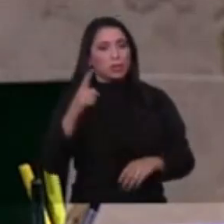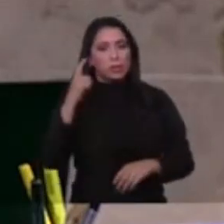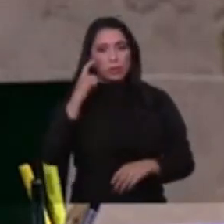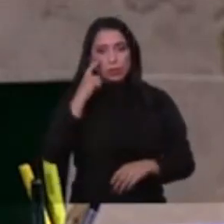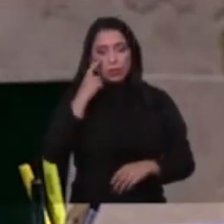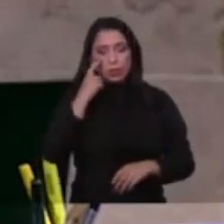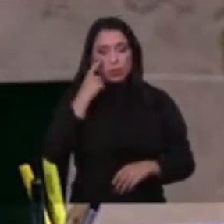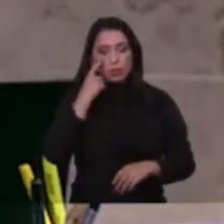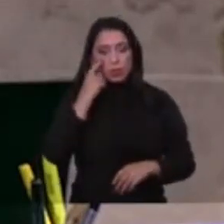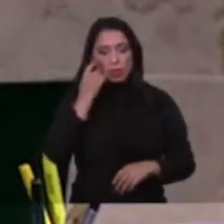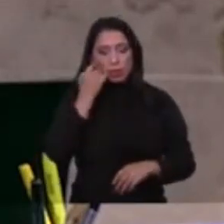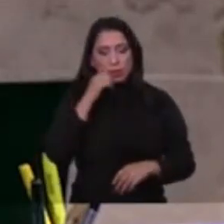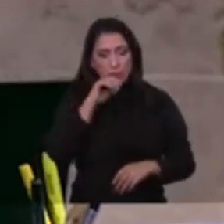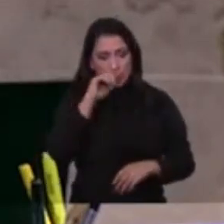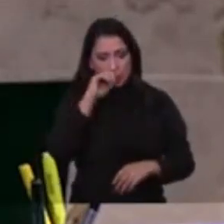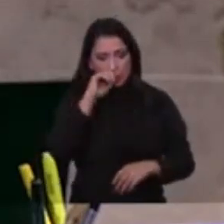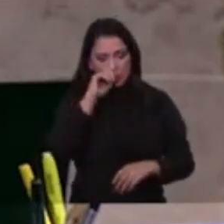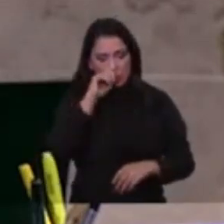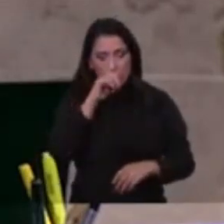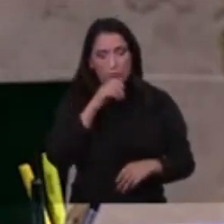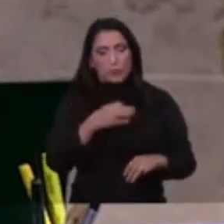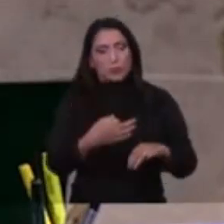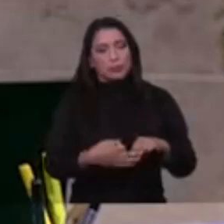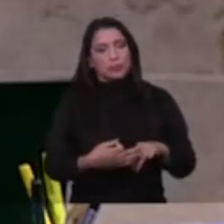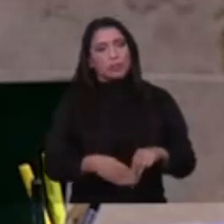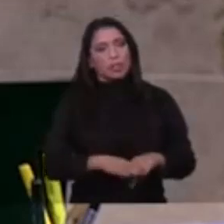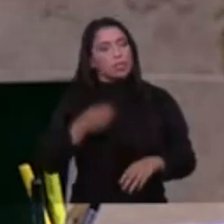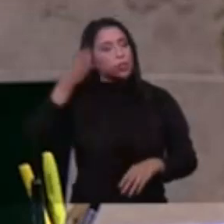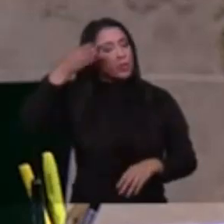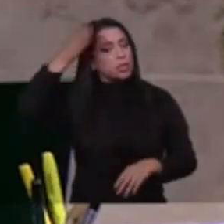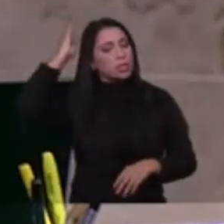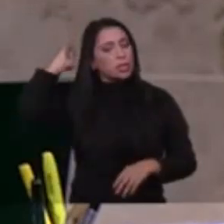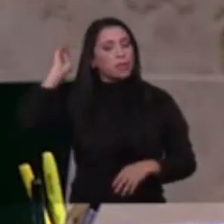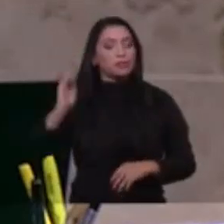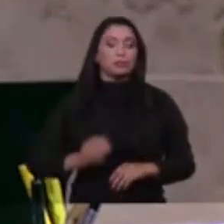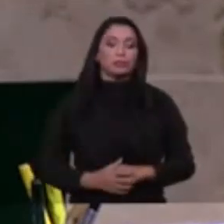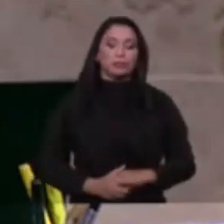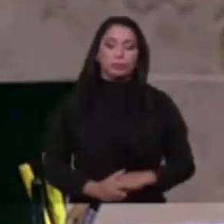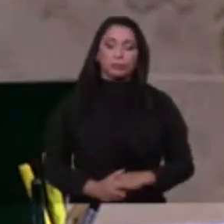Marques, excelentíssimo senhor ministro Cristiano Zanin.